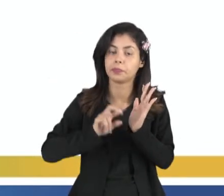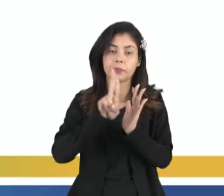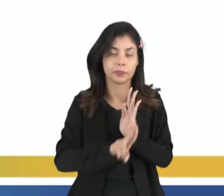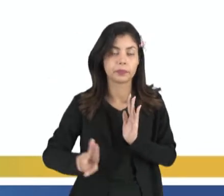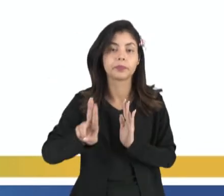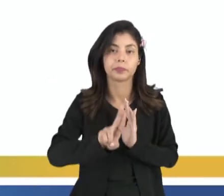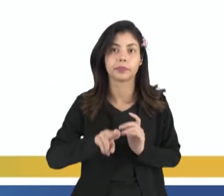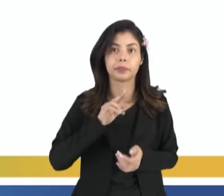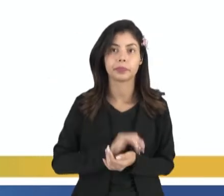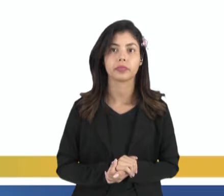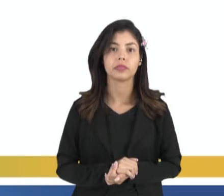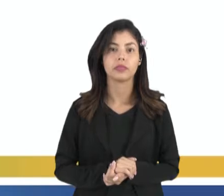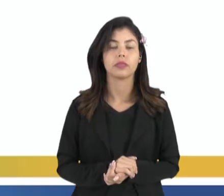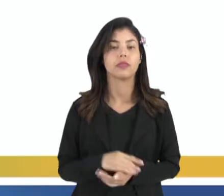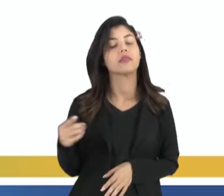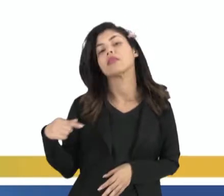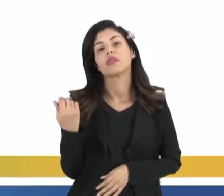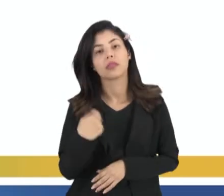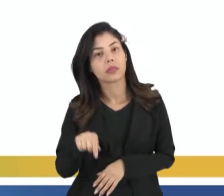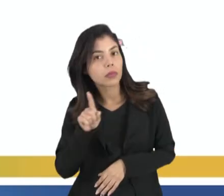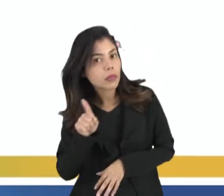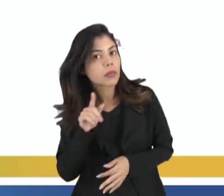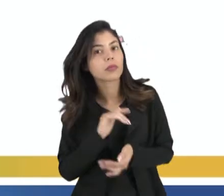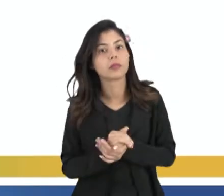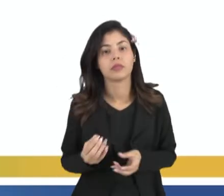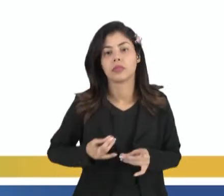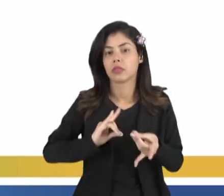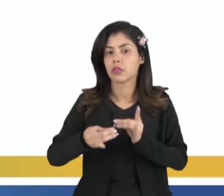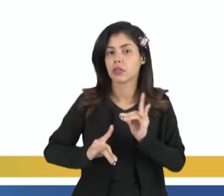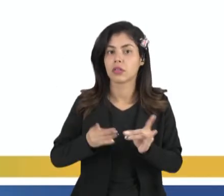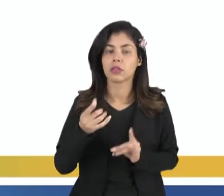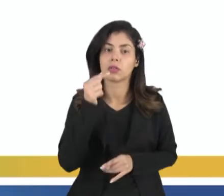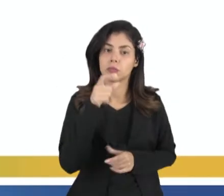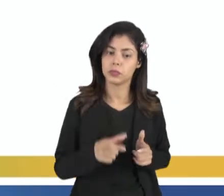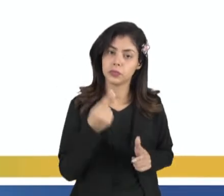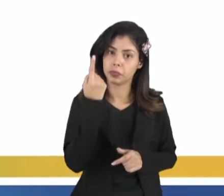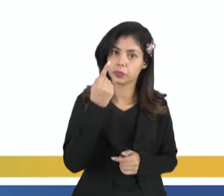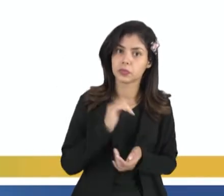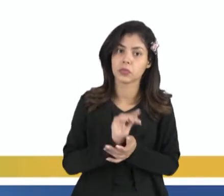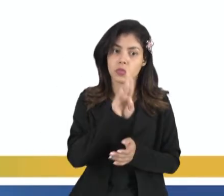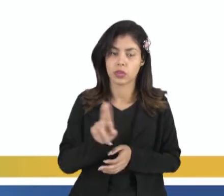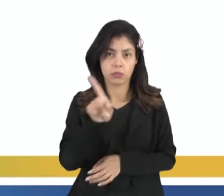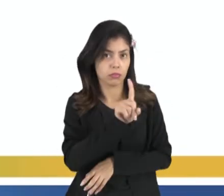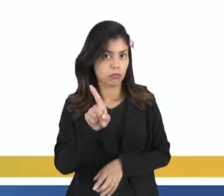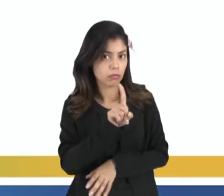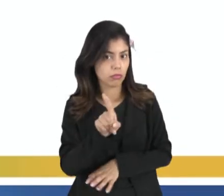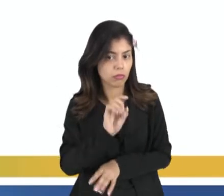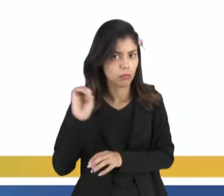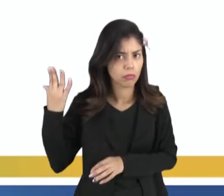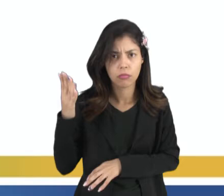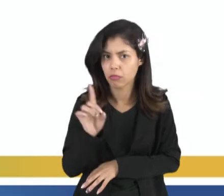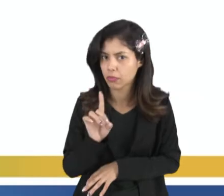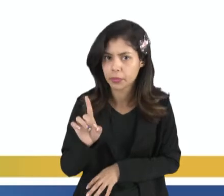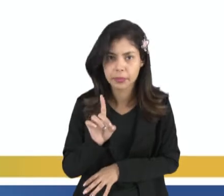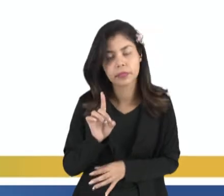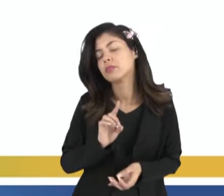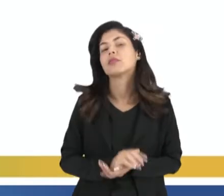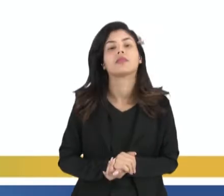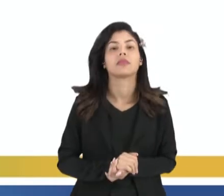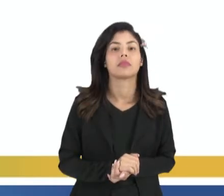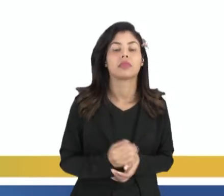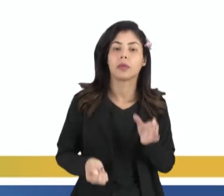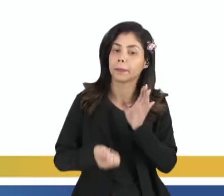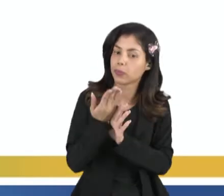ser utilizado. Então, não necessariamente o hormônio ele é produzido em um local e já é usado nele. Não, não é isso que acontece. Ele vai